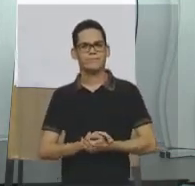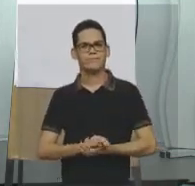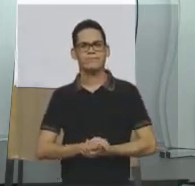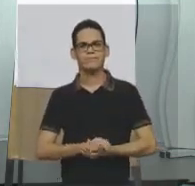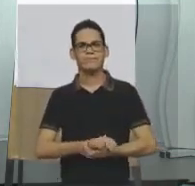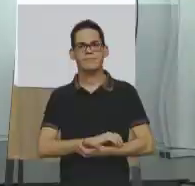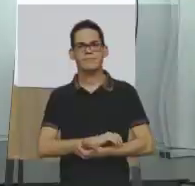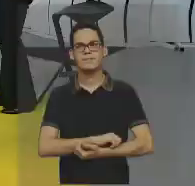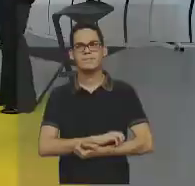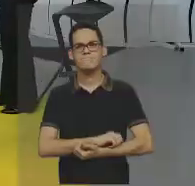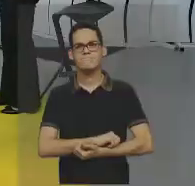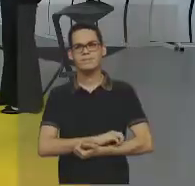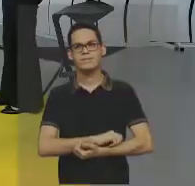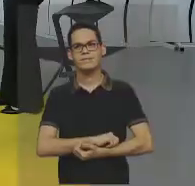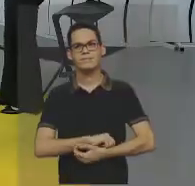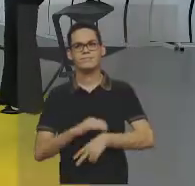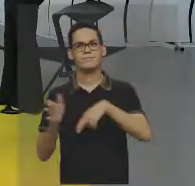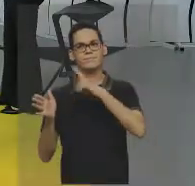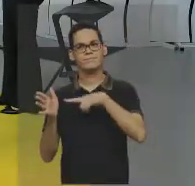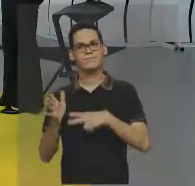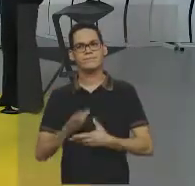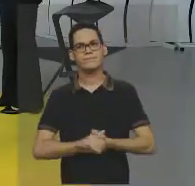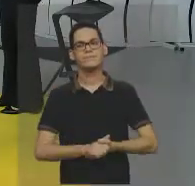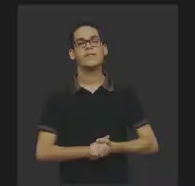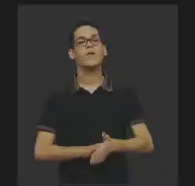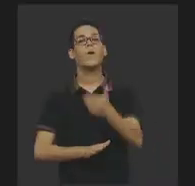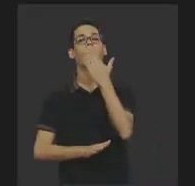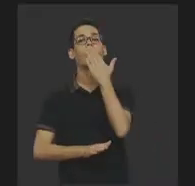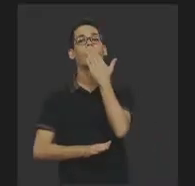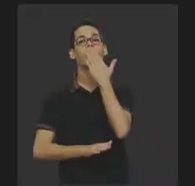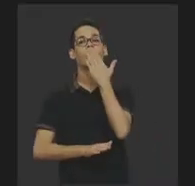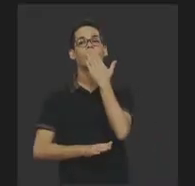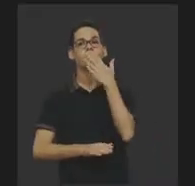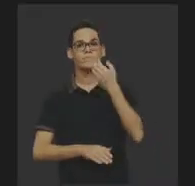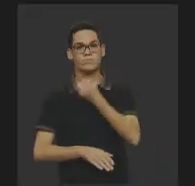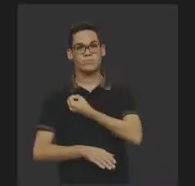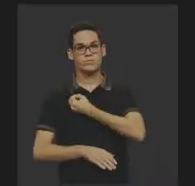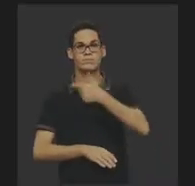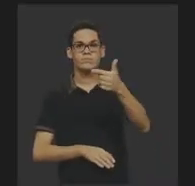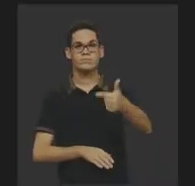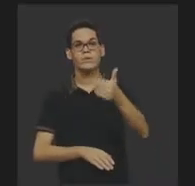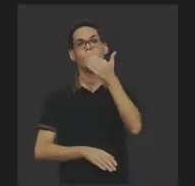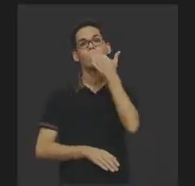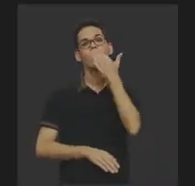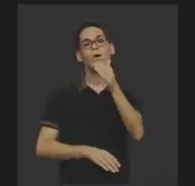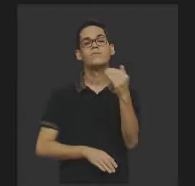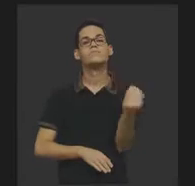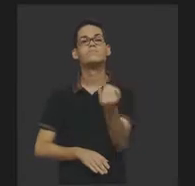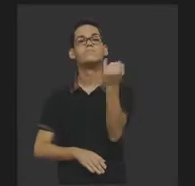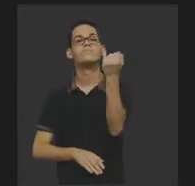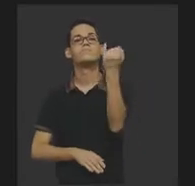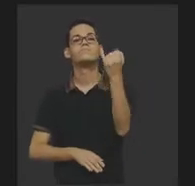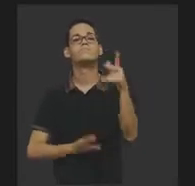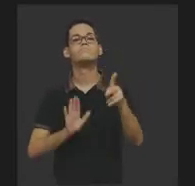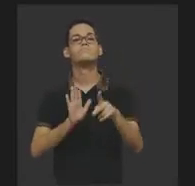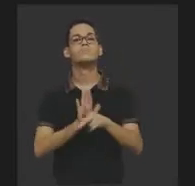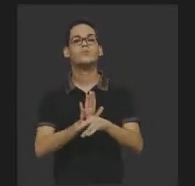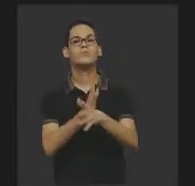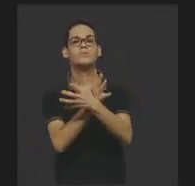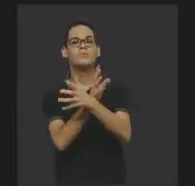Daniela, você poderia fazer o favor? Leio sim. Qual é a questão 2? Qual é a importância dos fósseis